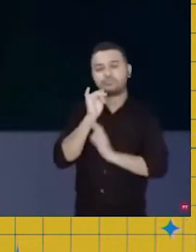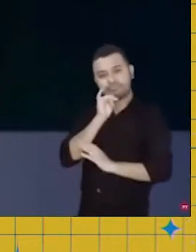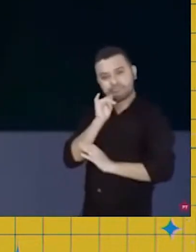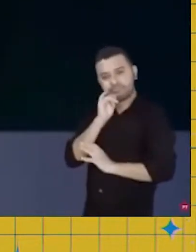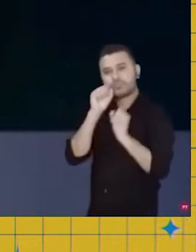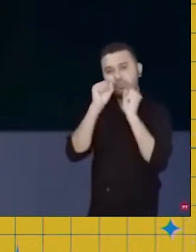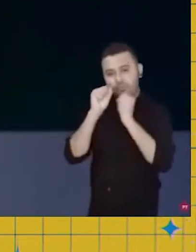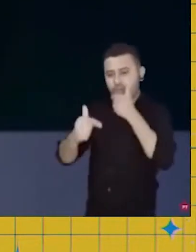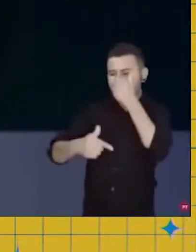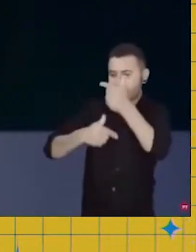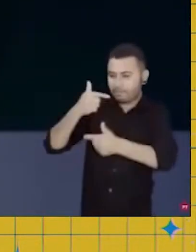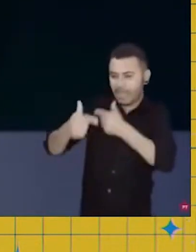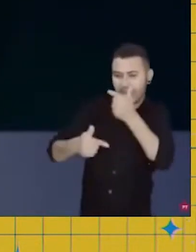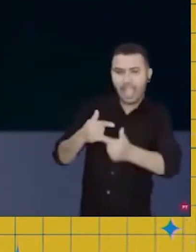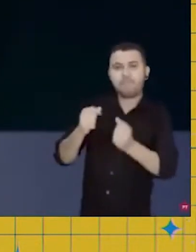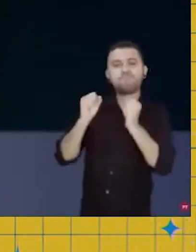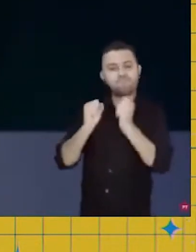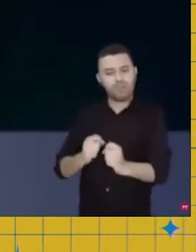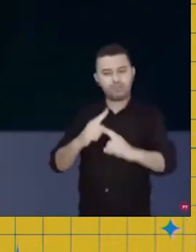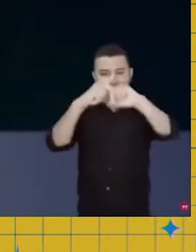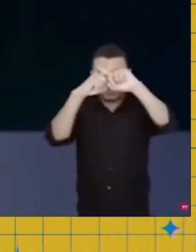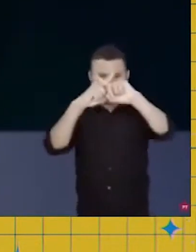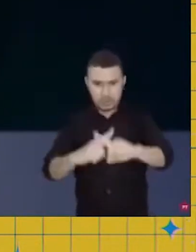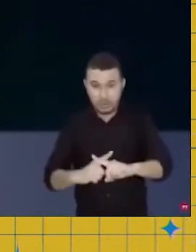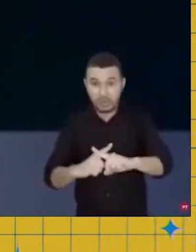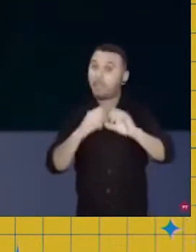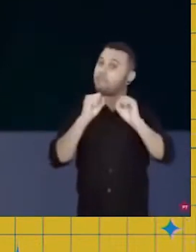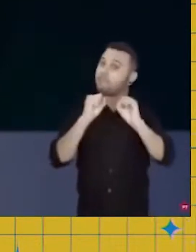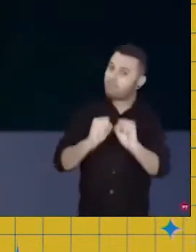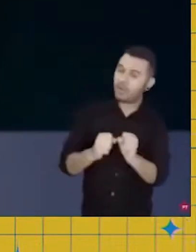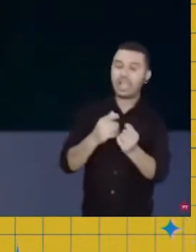mais concorrência mais flexibilidade é